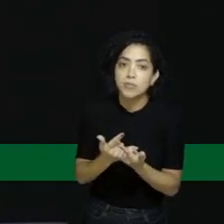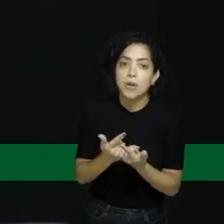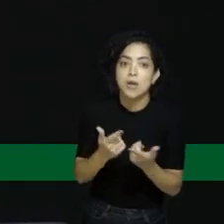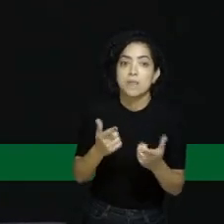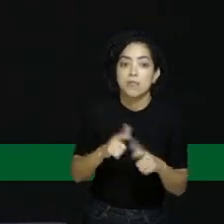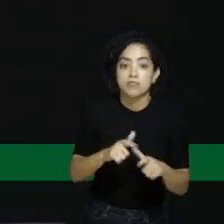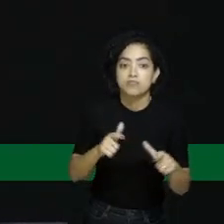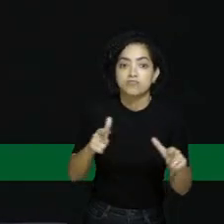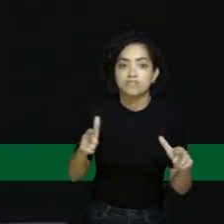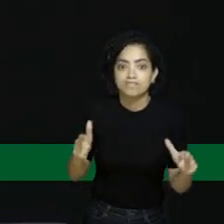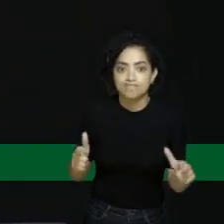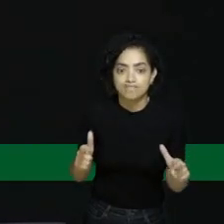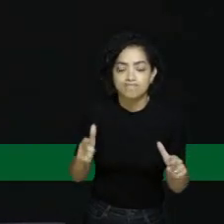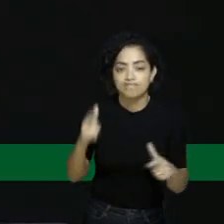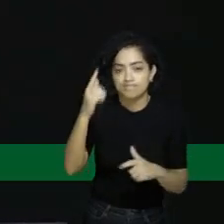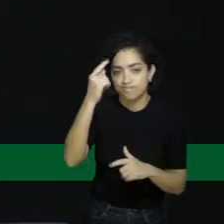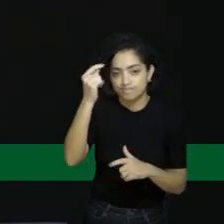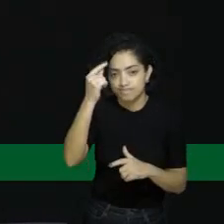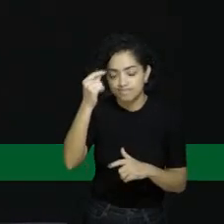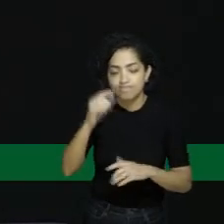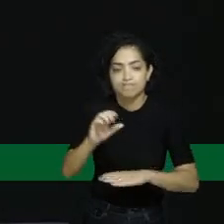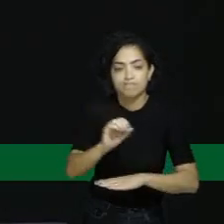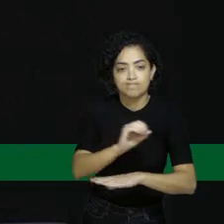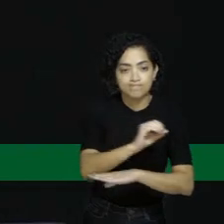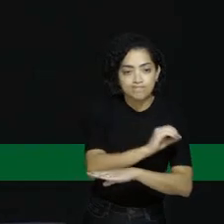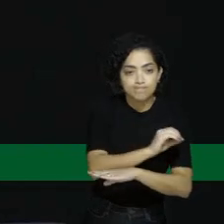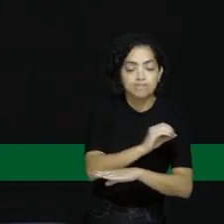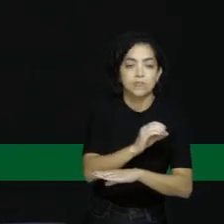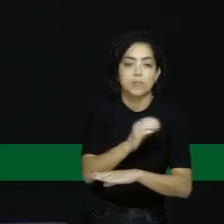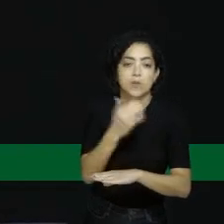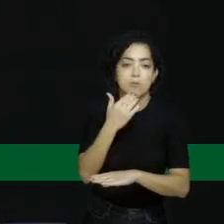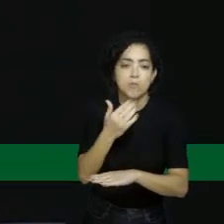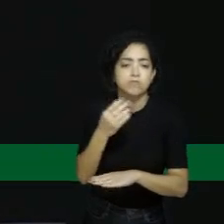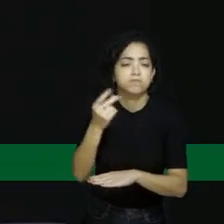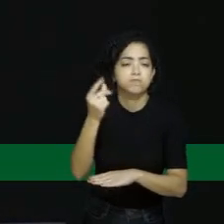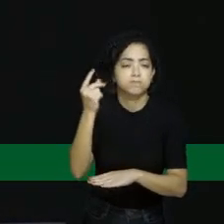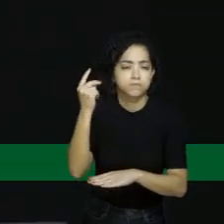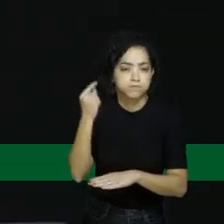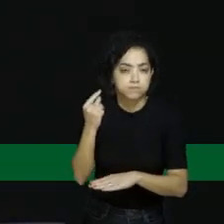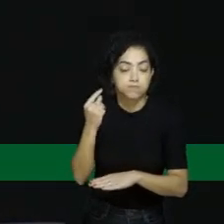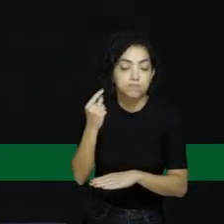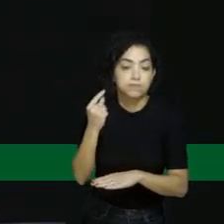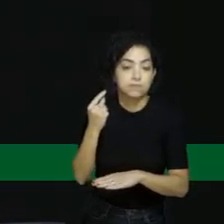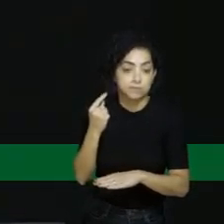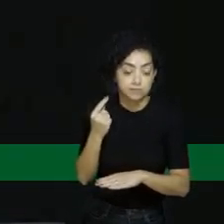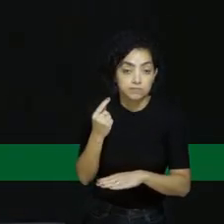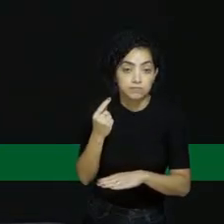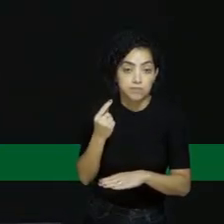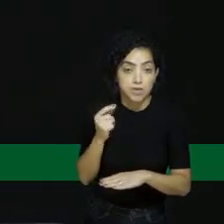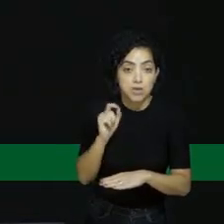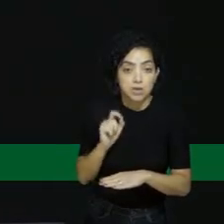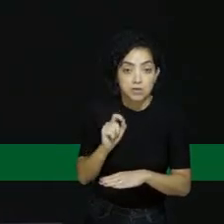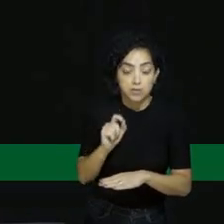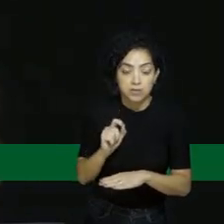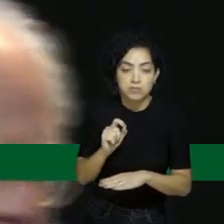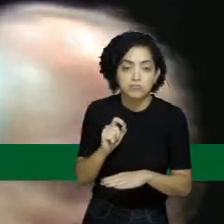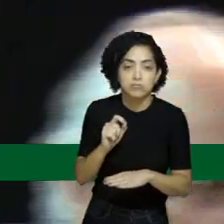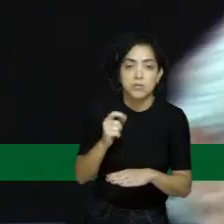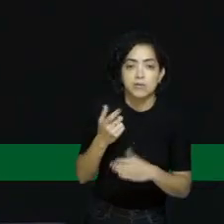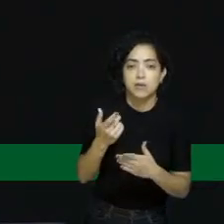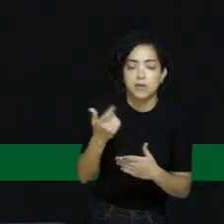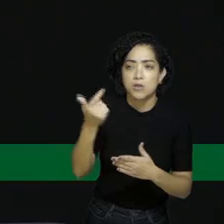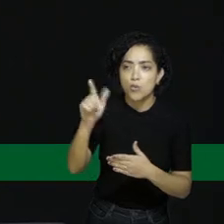Universidade para além do seu campus Chapecó. É uma reivindicação antiga do Oeste Catarinense, ter campus em São Miguel do Oeste, ter campus